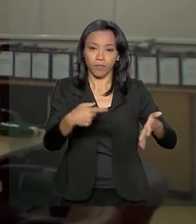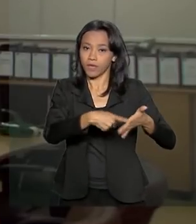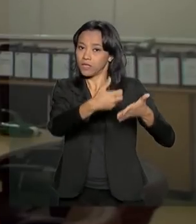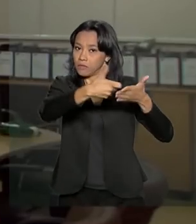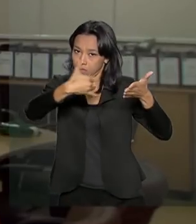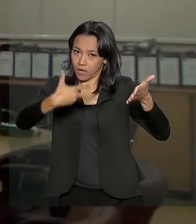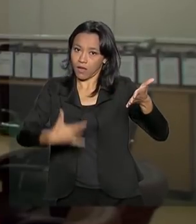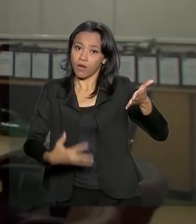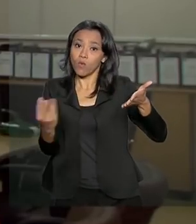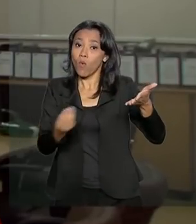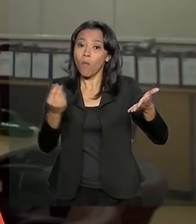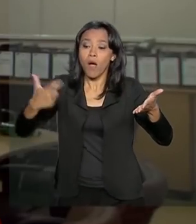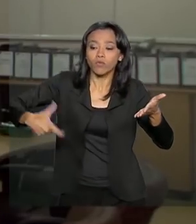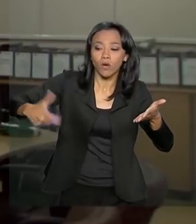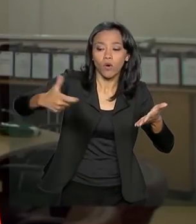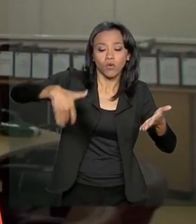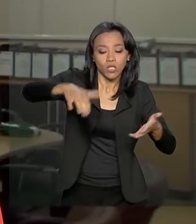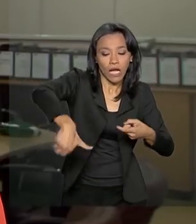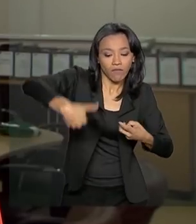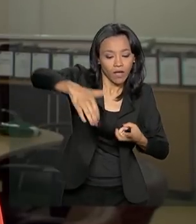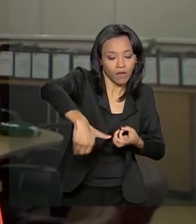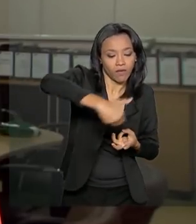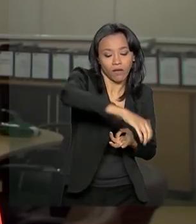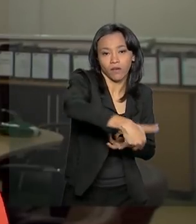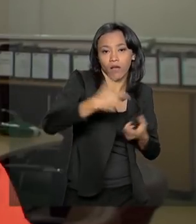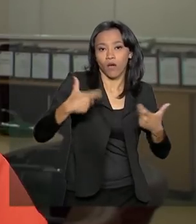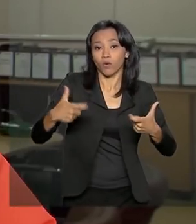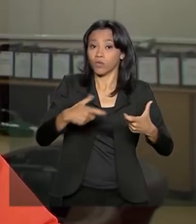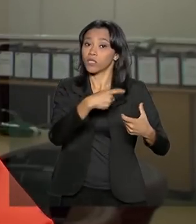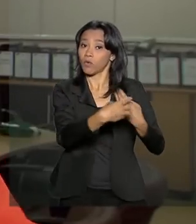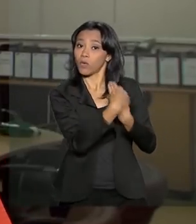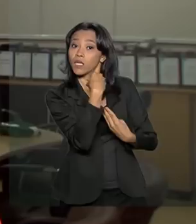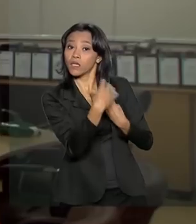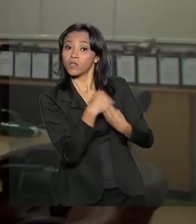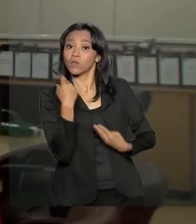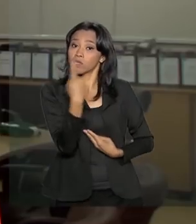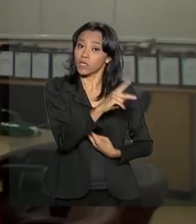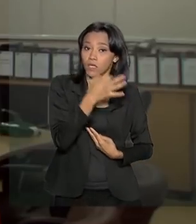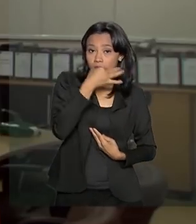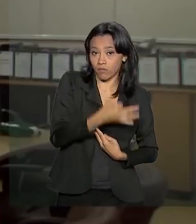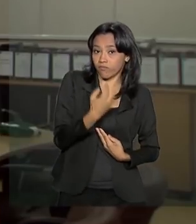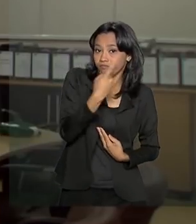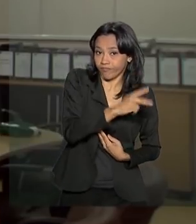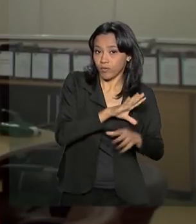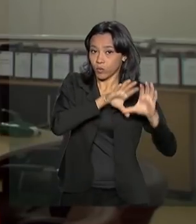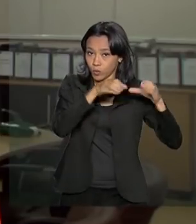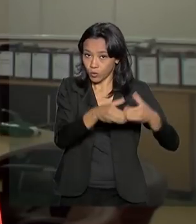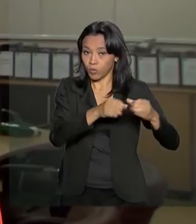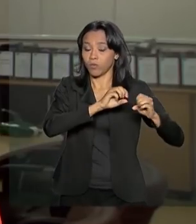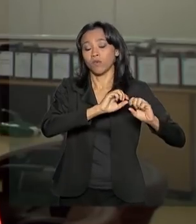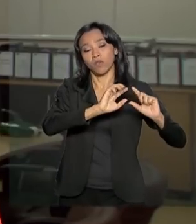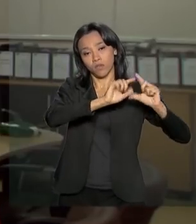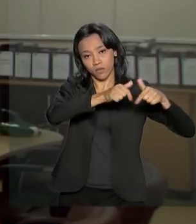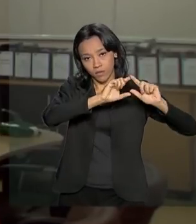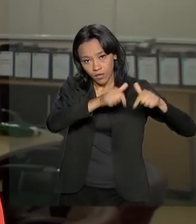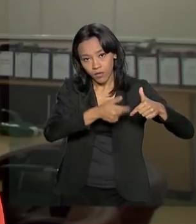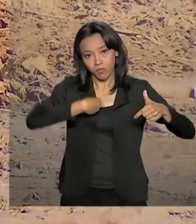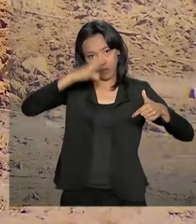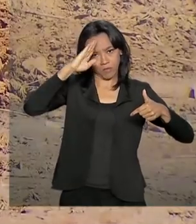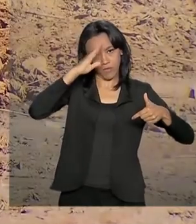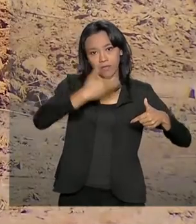cada uma das escavações Então nós pegamos aí uma diretriz final uma sugestão final por parte deles como